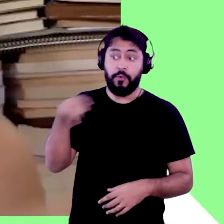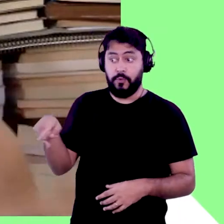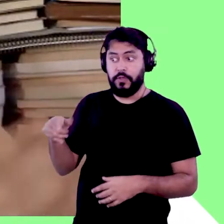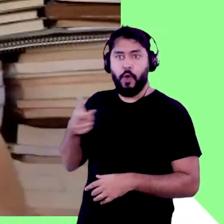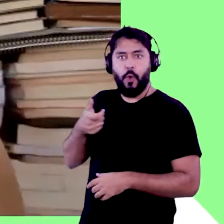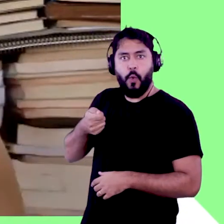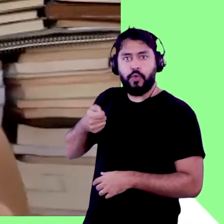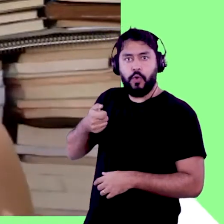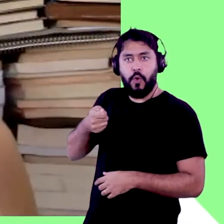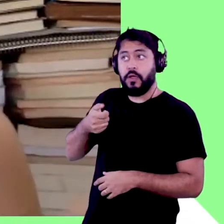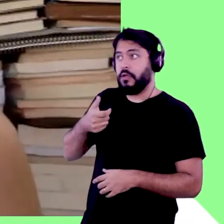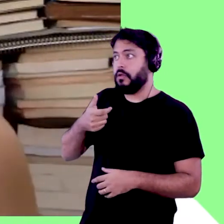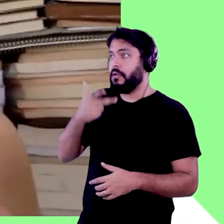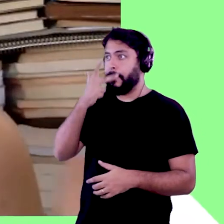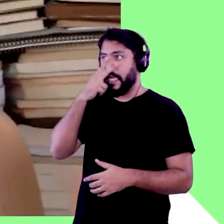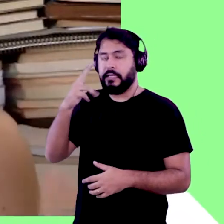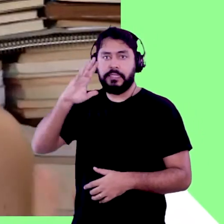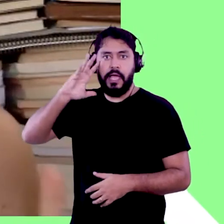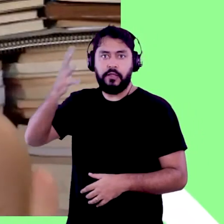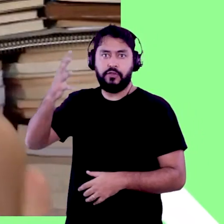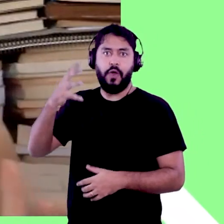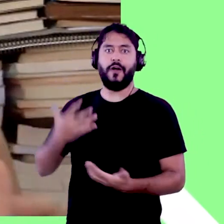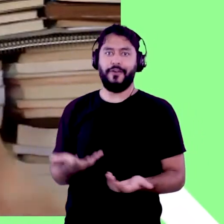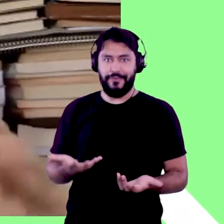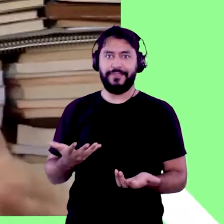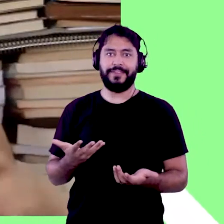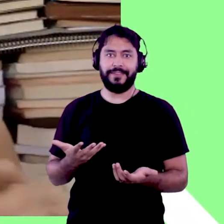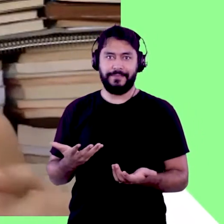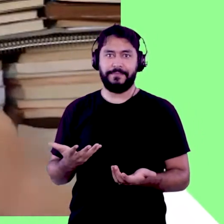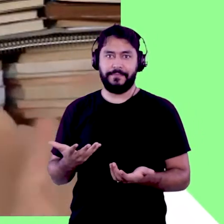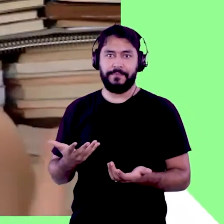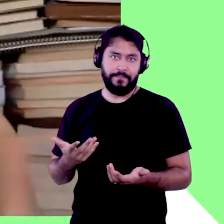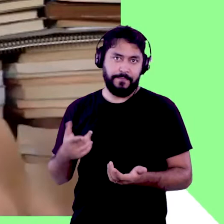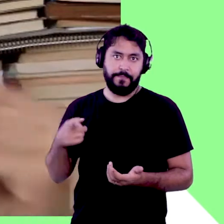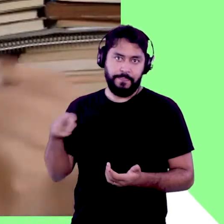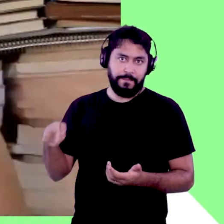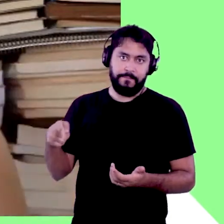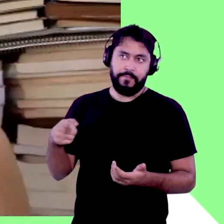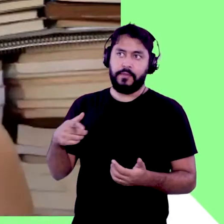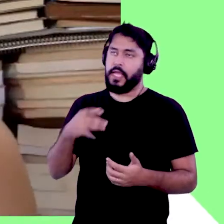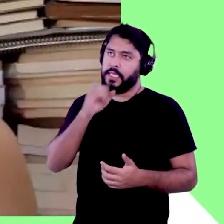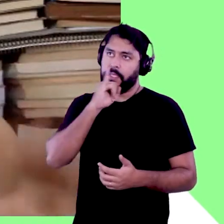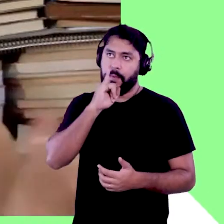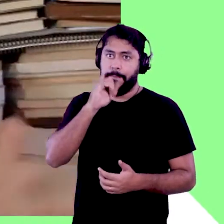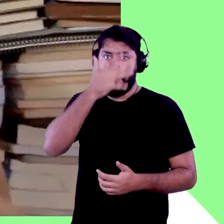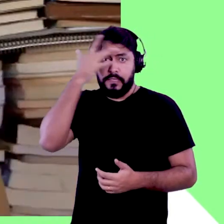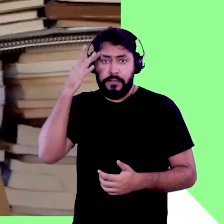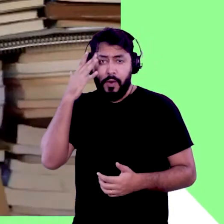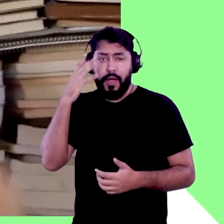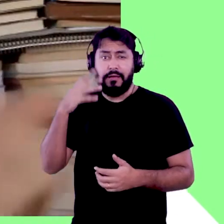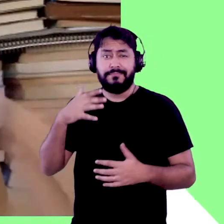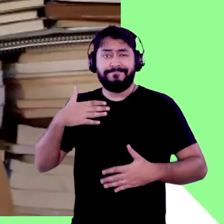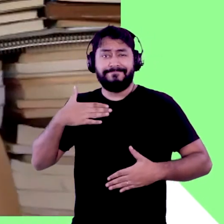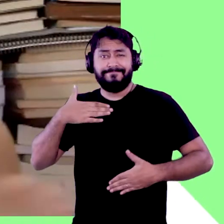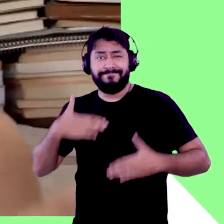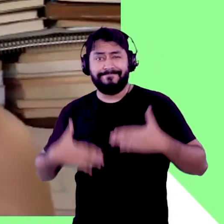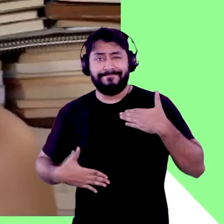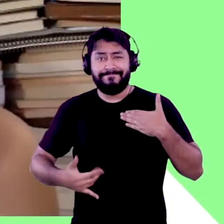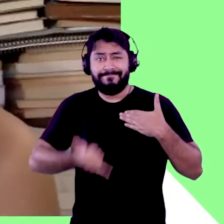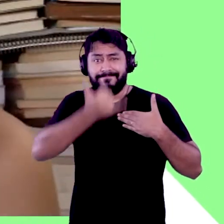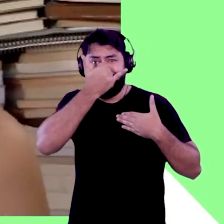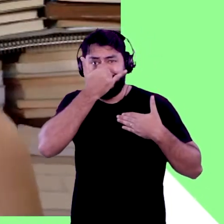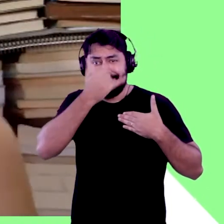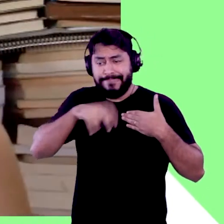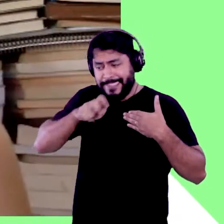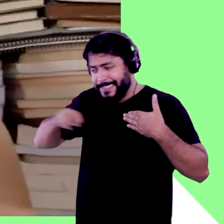que é feita para pessoas que têm uma dificuldade de locomoção ou tem um impedimento, uma barreira de